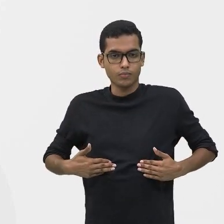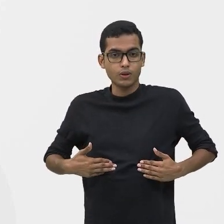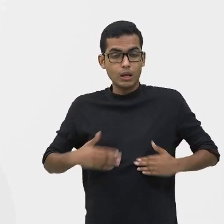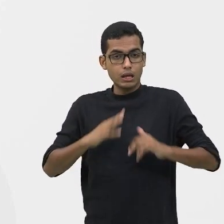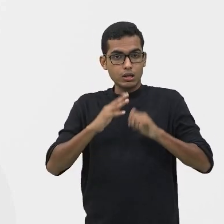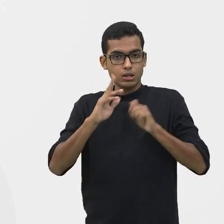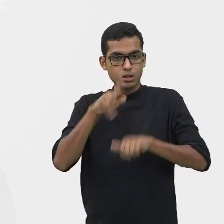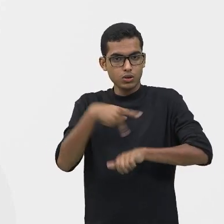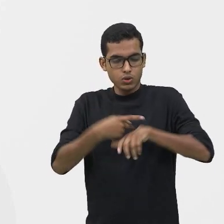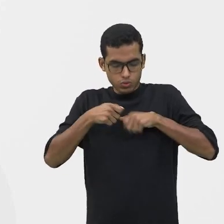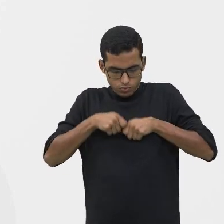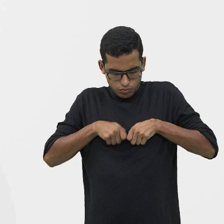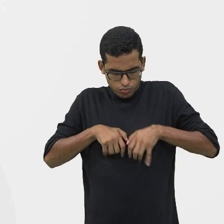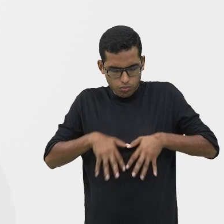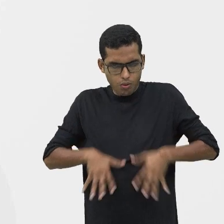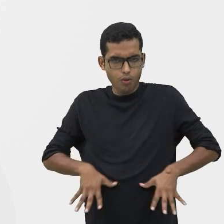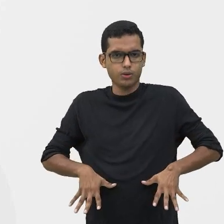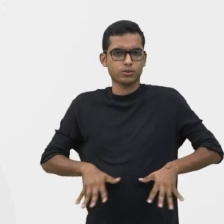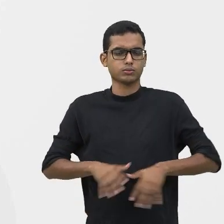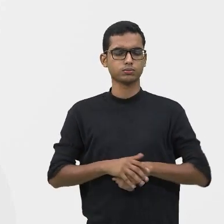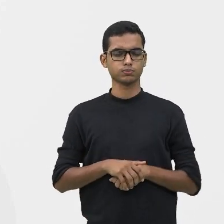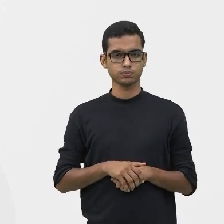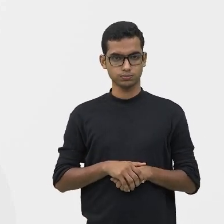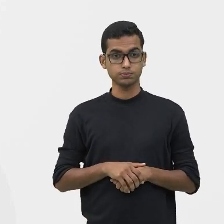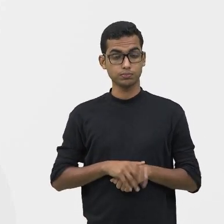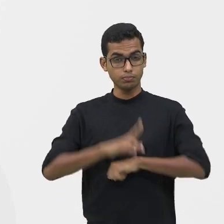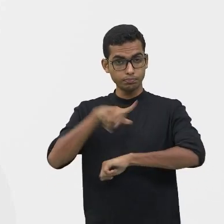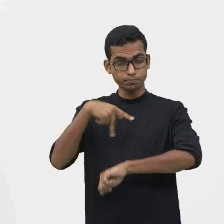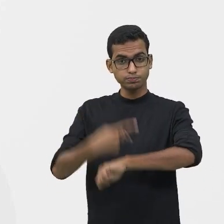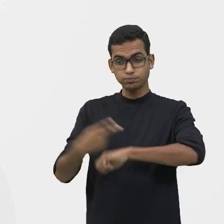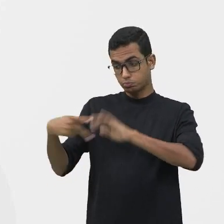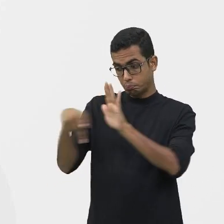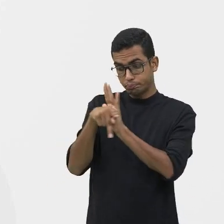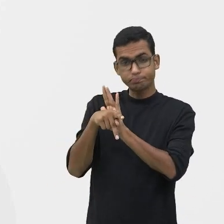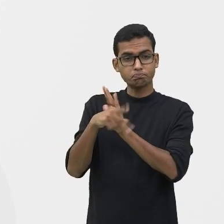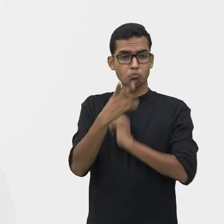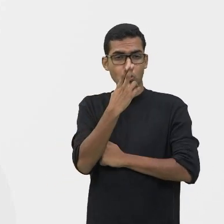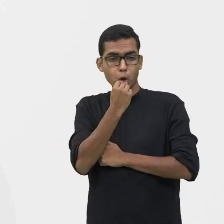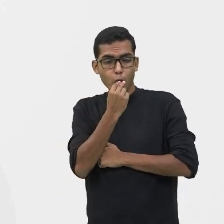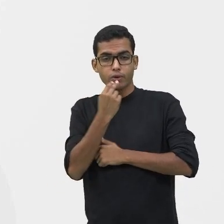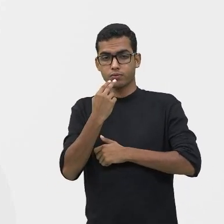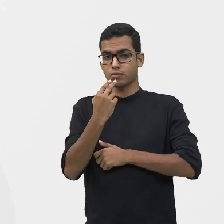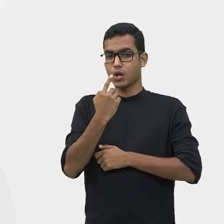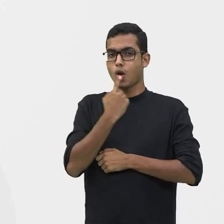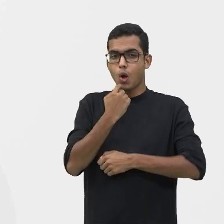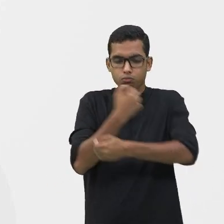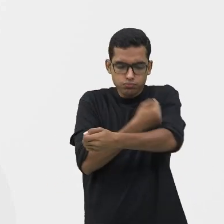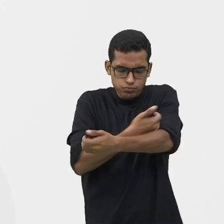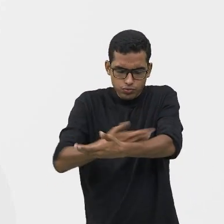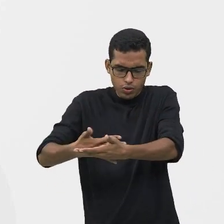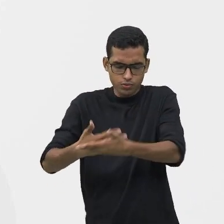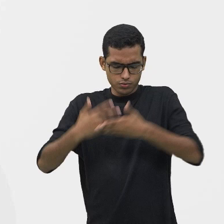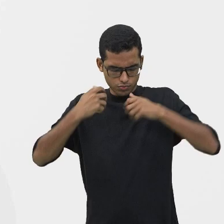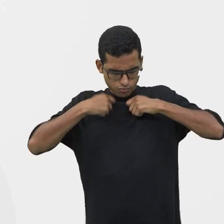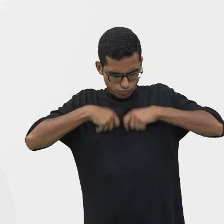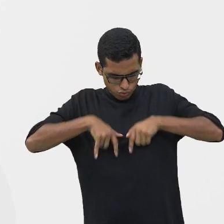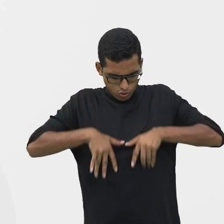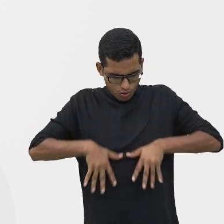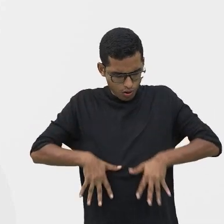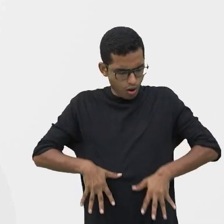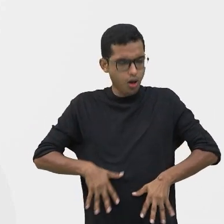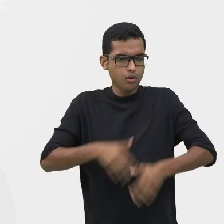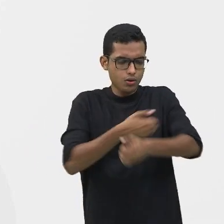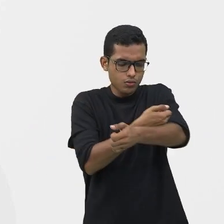para absorver esses nutrientes. E aí esses nutrientes vão para a corrente sanguínea. Indo para a corrente sanguínea, vai para todo o corpo,